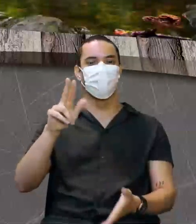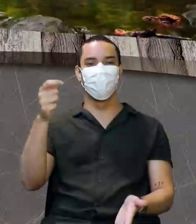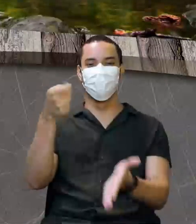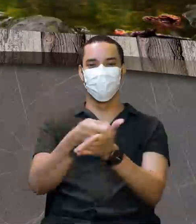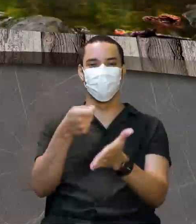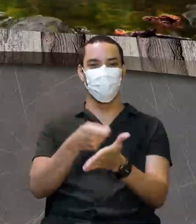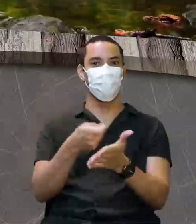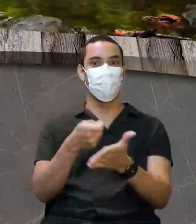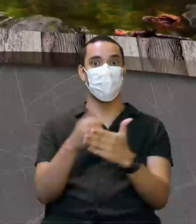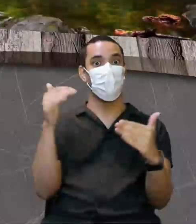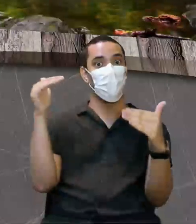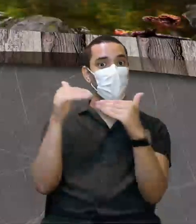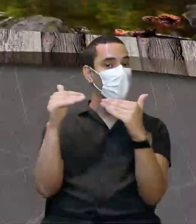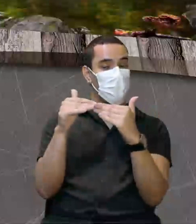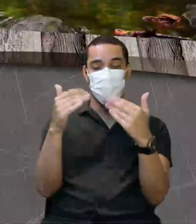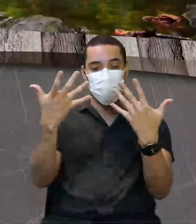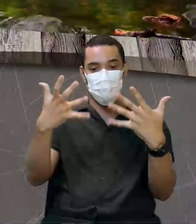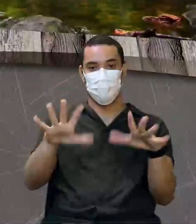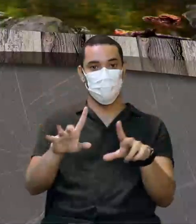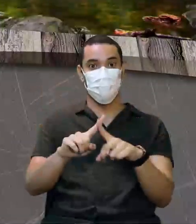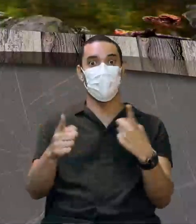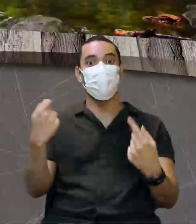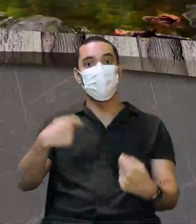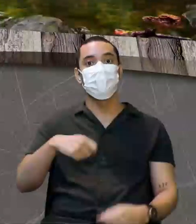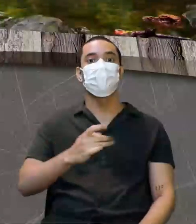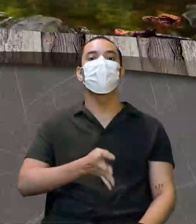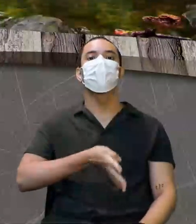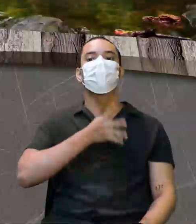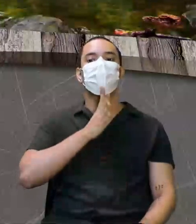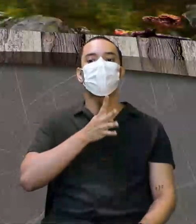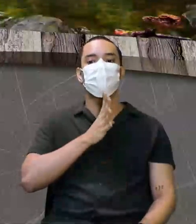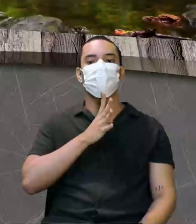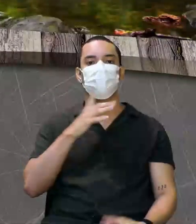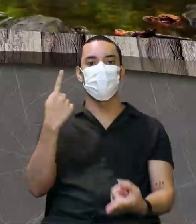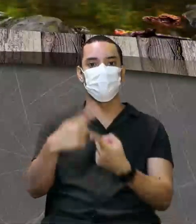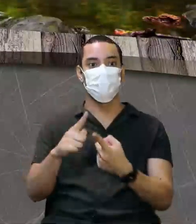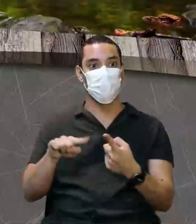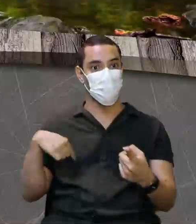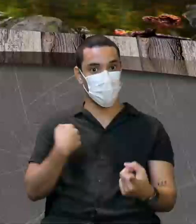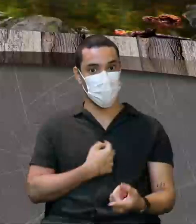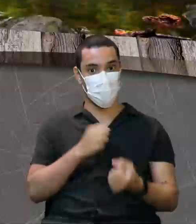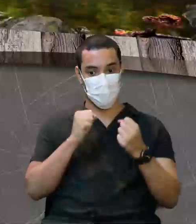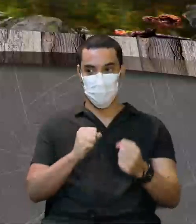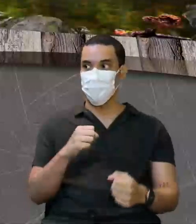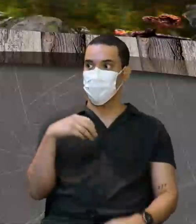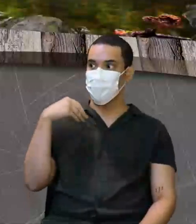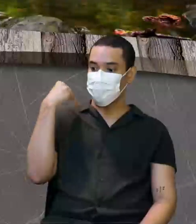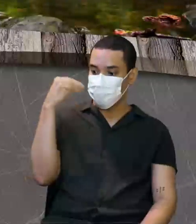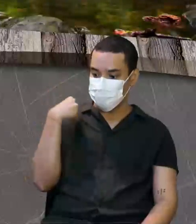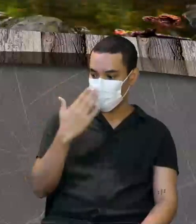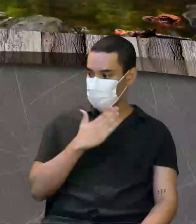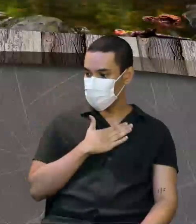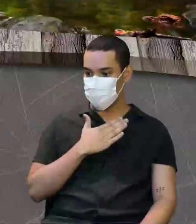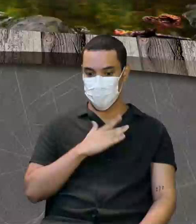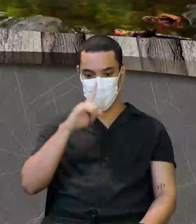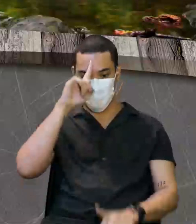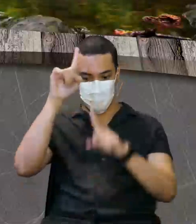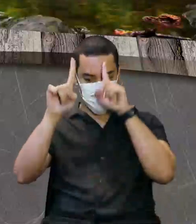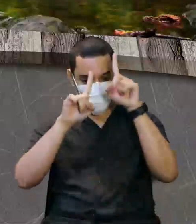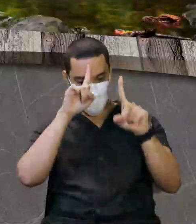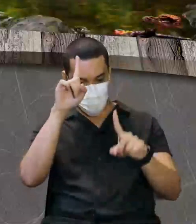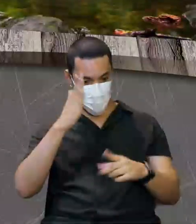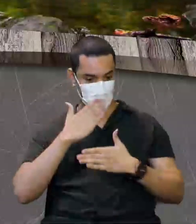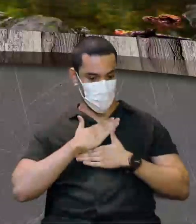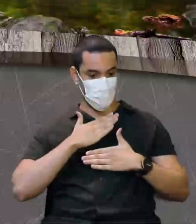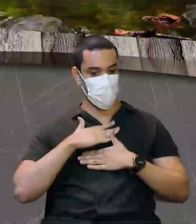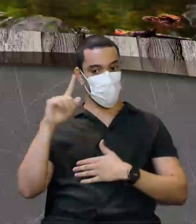precisa conhecer. Quanto mais a gente conhece, mais a gente pode fazer as nossas especulações, criar as nossas